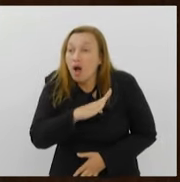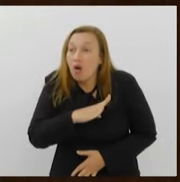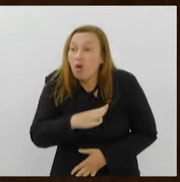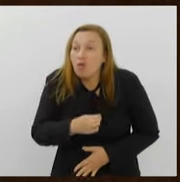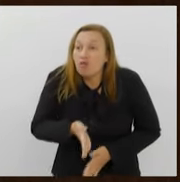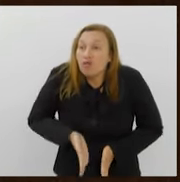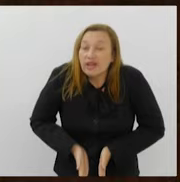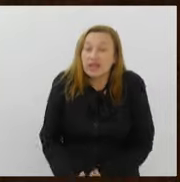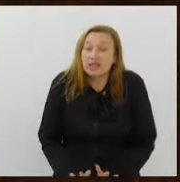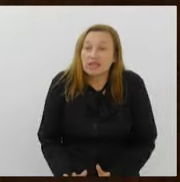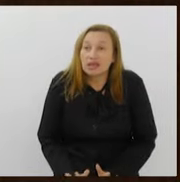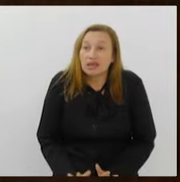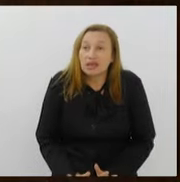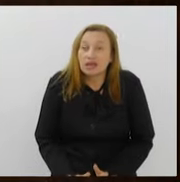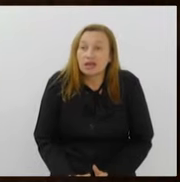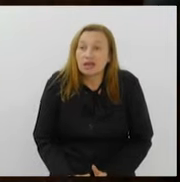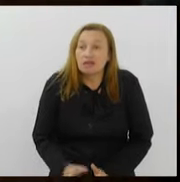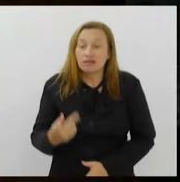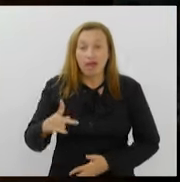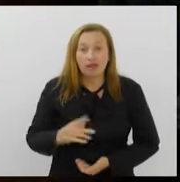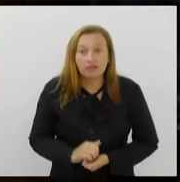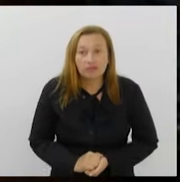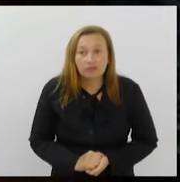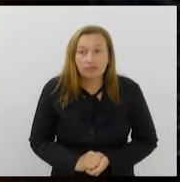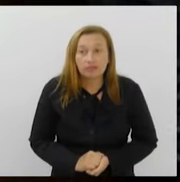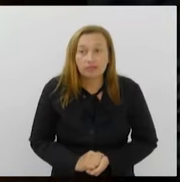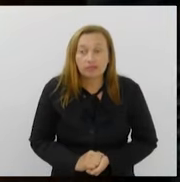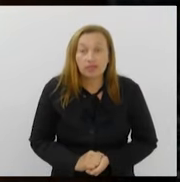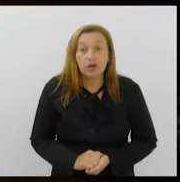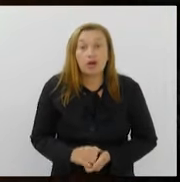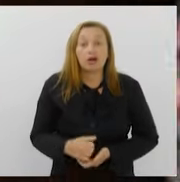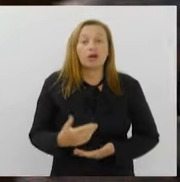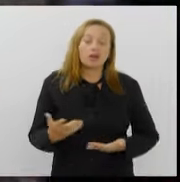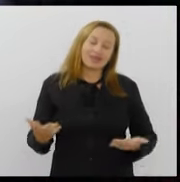dessa menina? Bom,